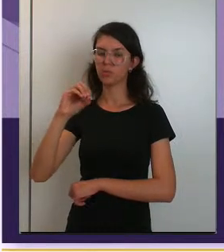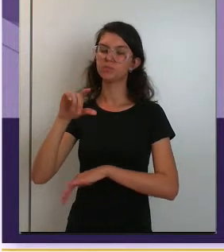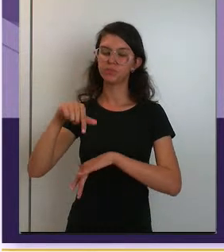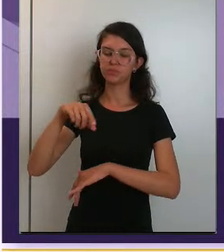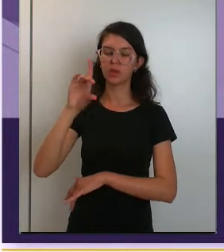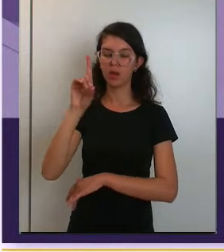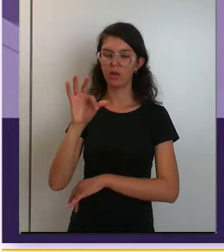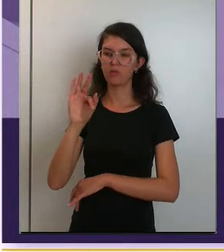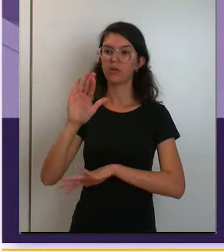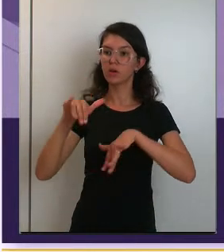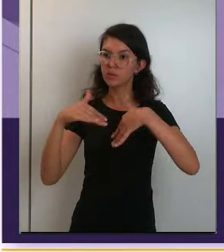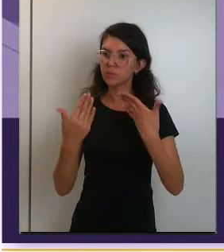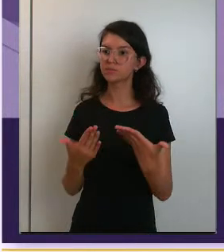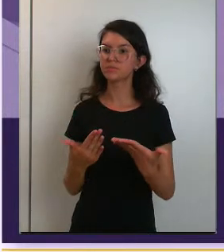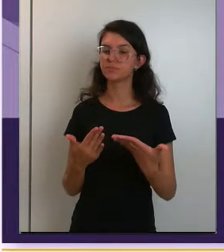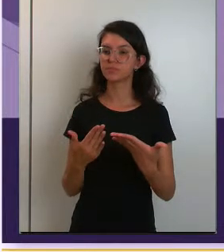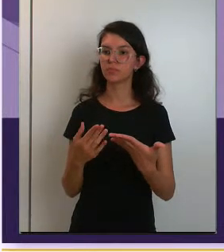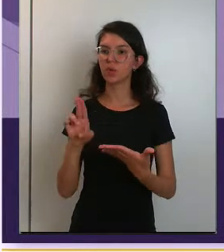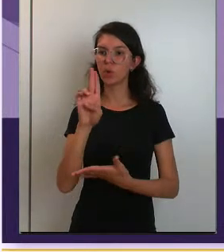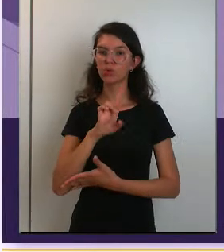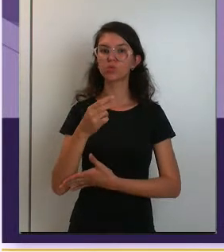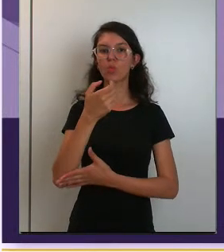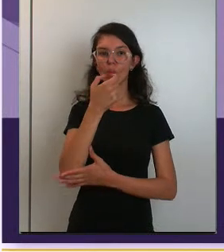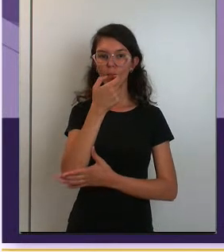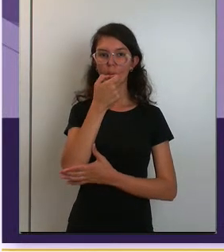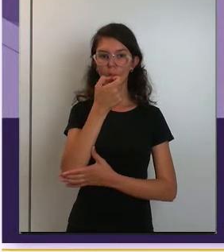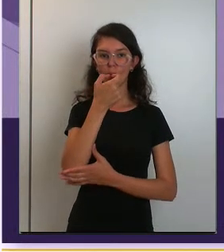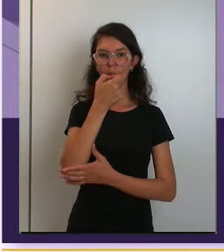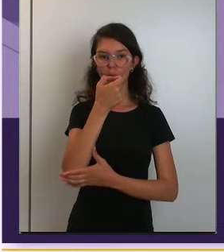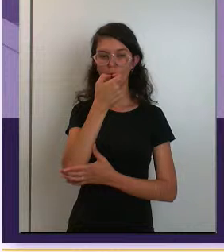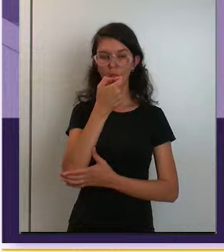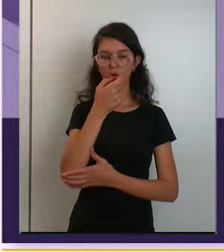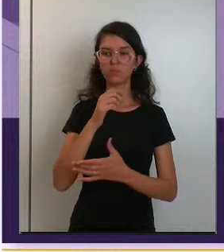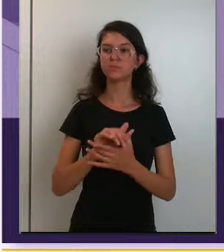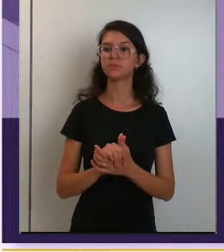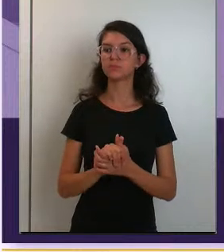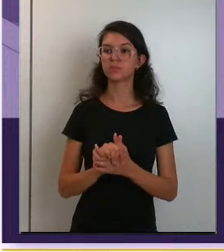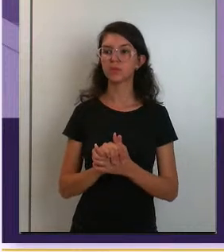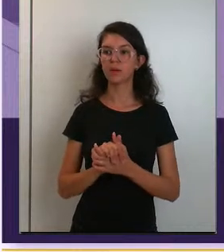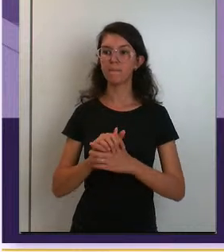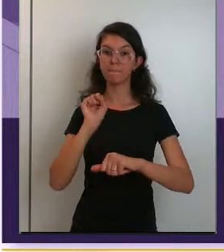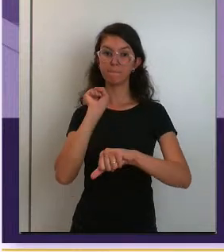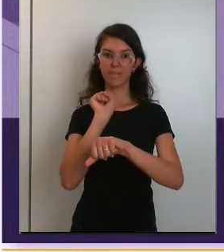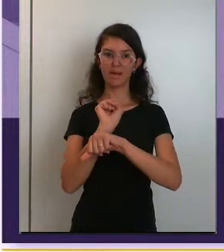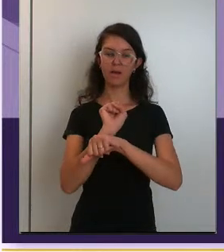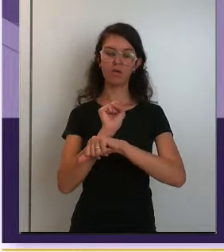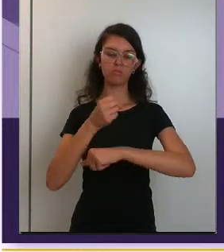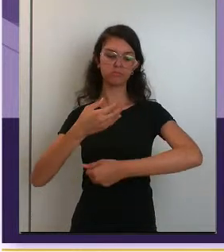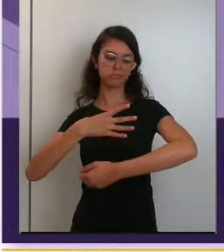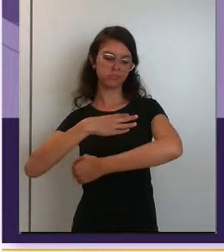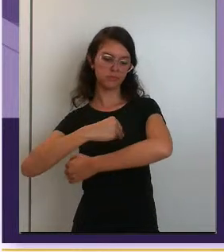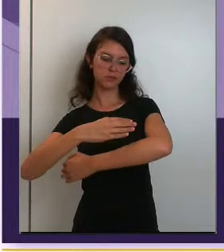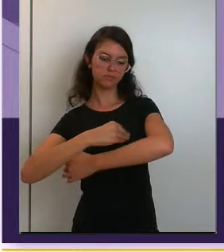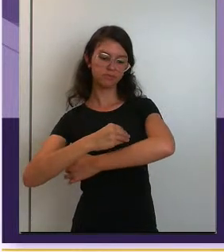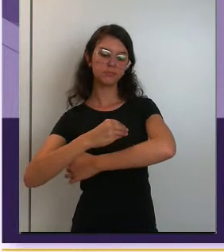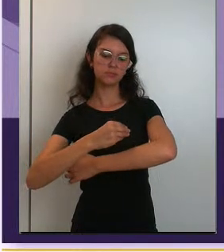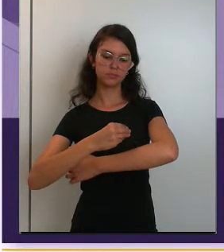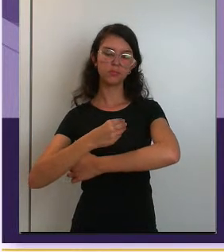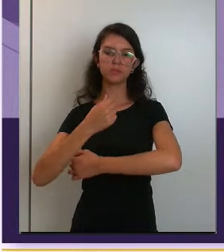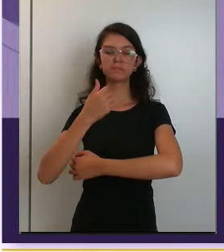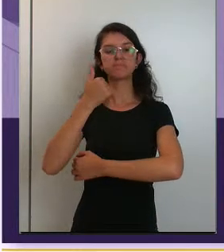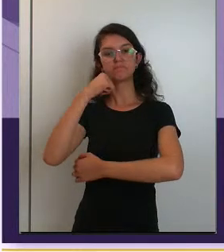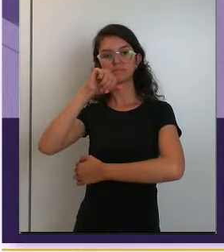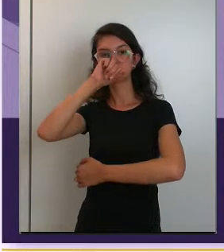O uso de chupeta, que é um fator que também está associado com a interrupção do aleitamento materno, né, no Brasil é relativamente